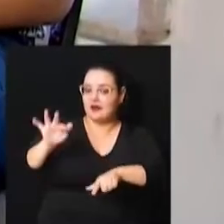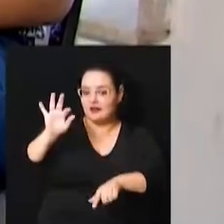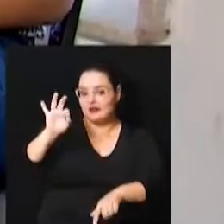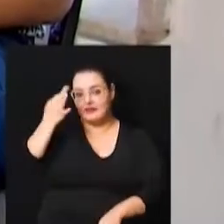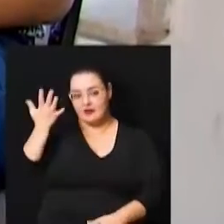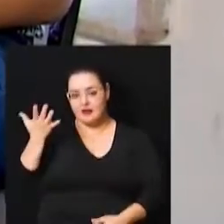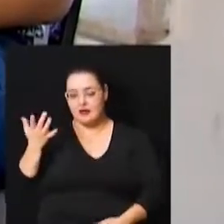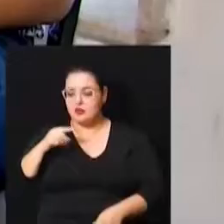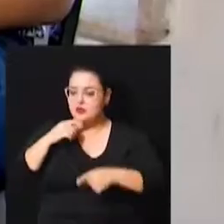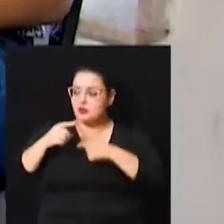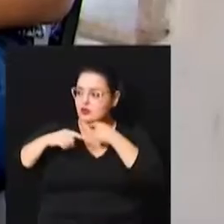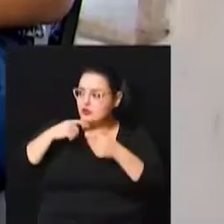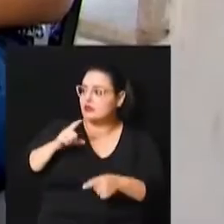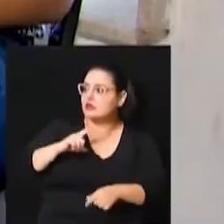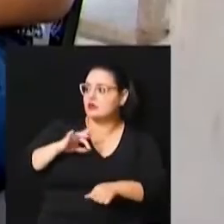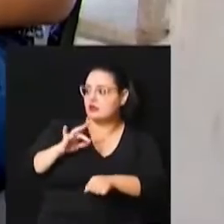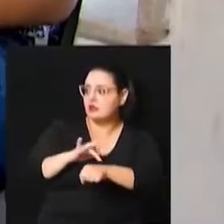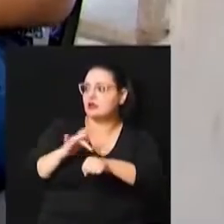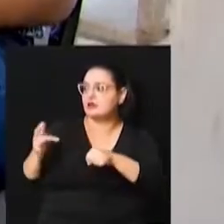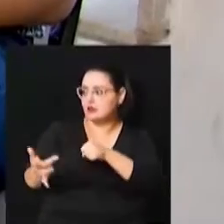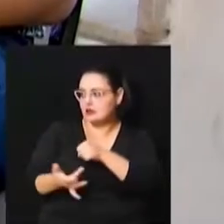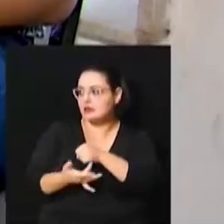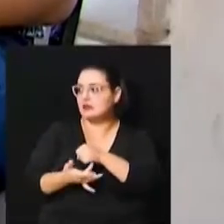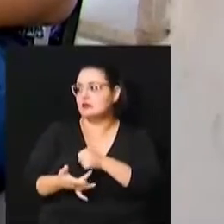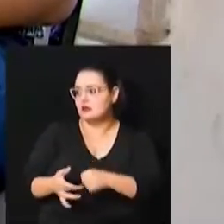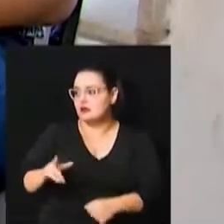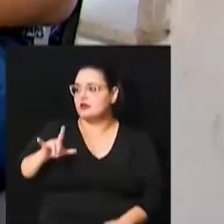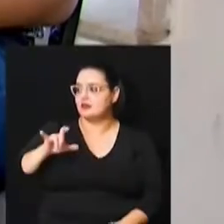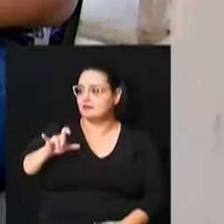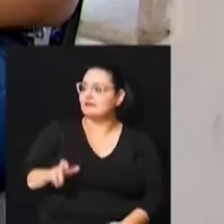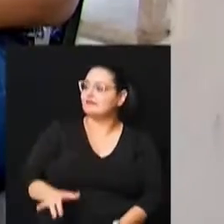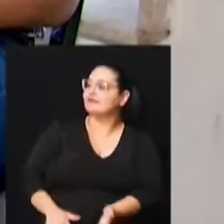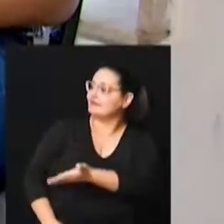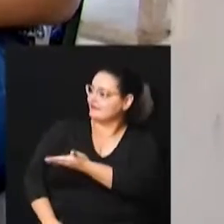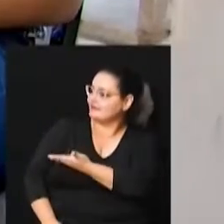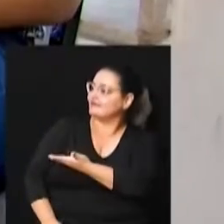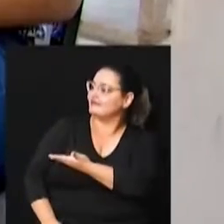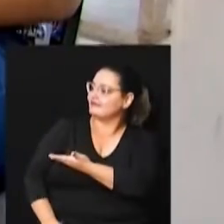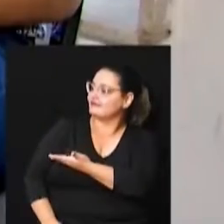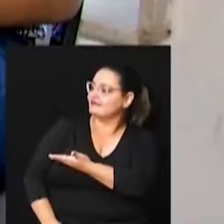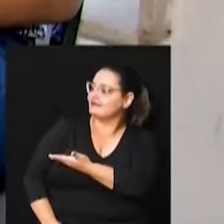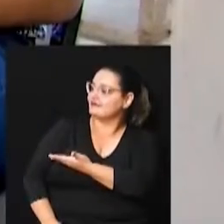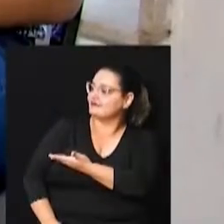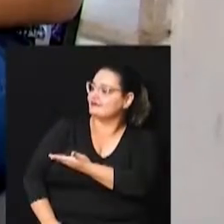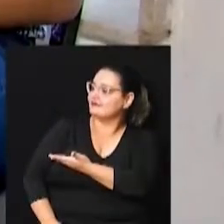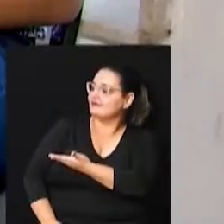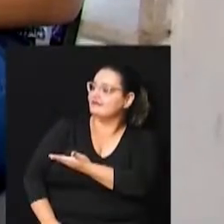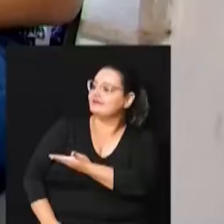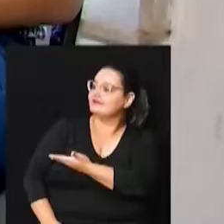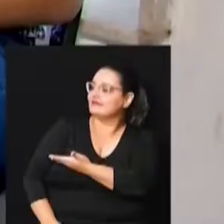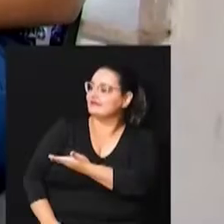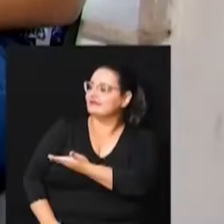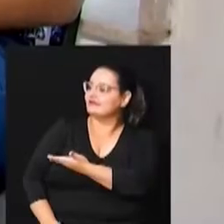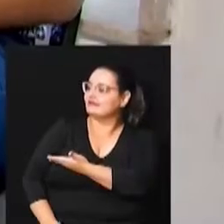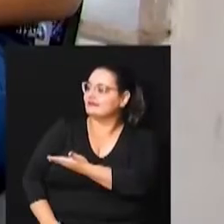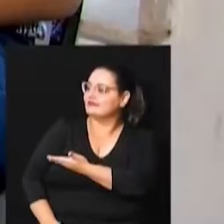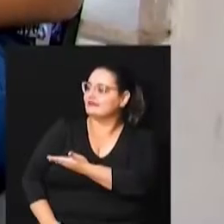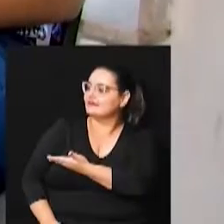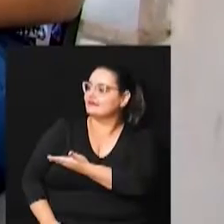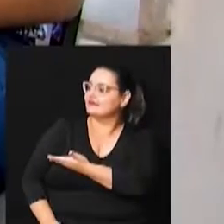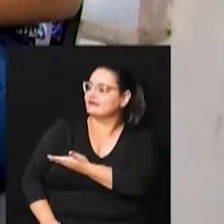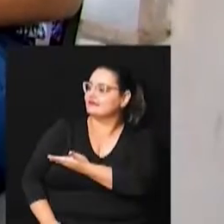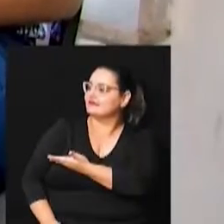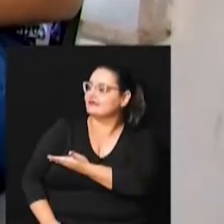quiser pode tirar dúvidas com você. Você tem redes sociais? Tenho redes sociais, tem Instagram. Eu acho que ele é bem difícil de falar. É Lu com